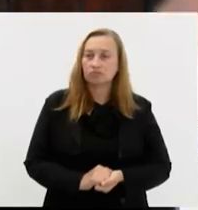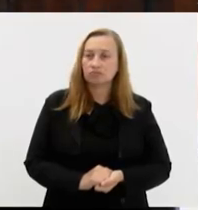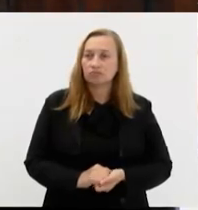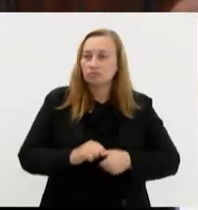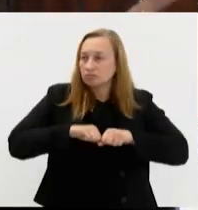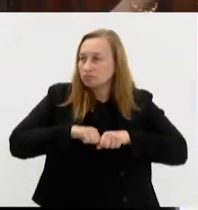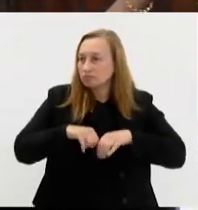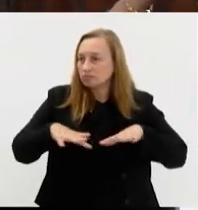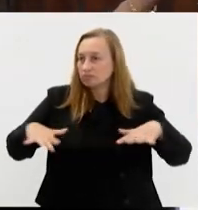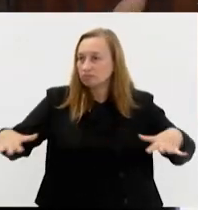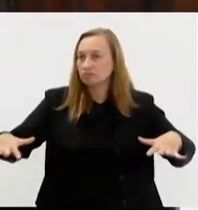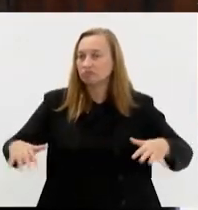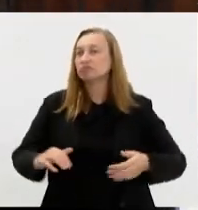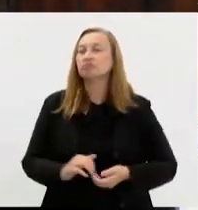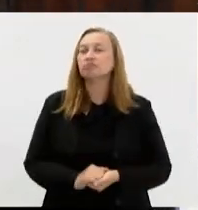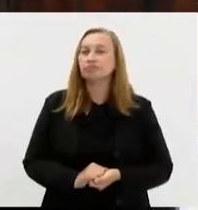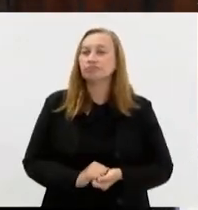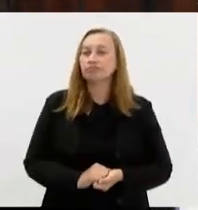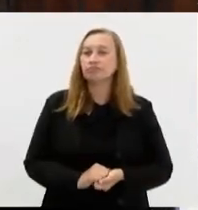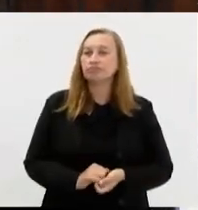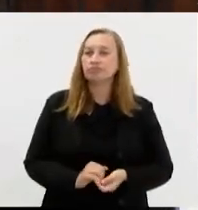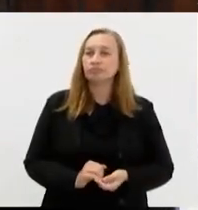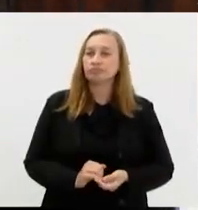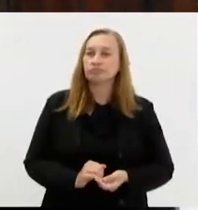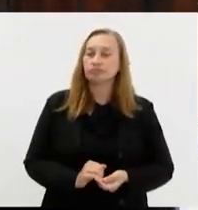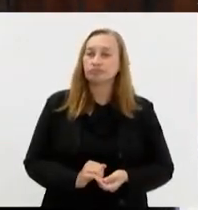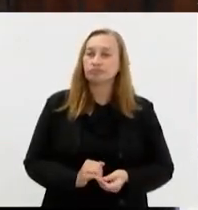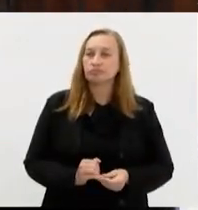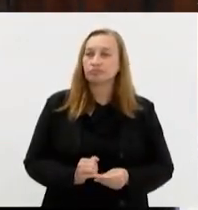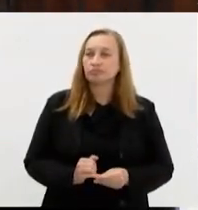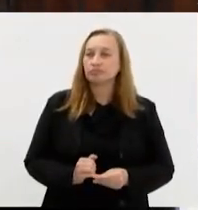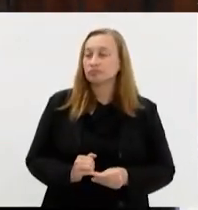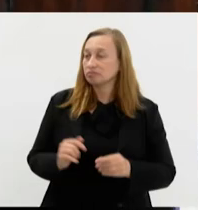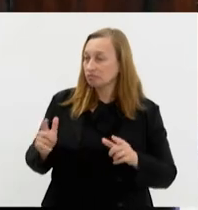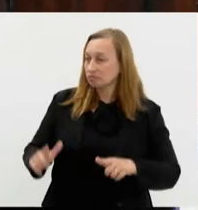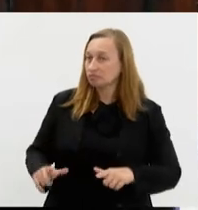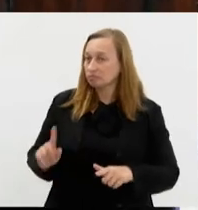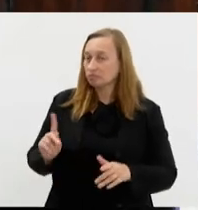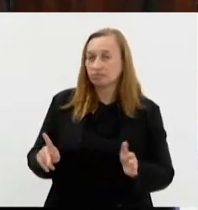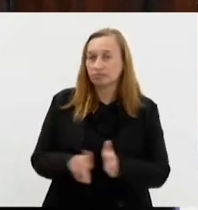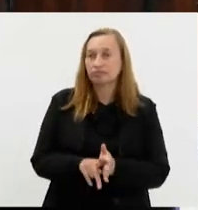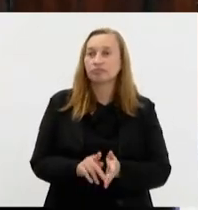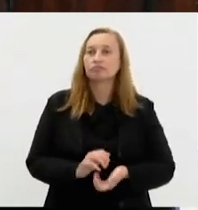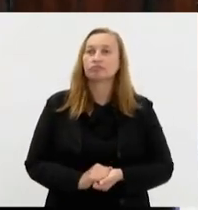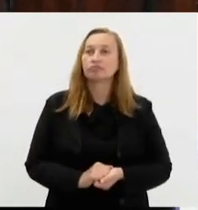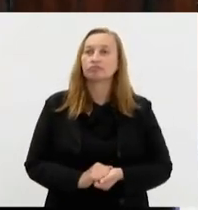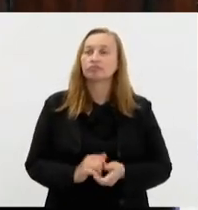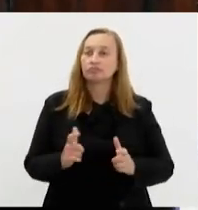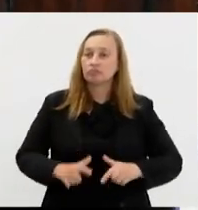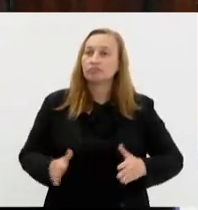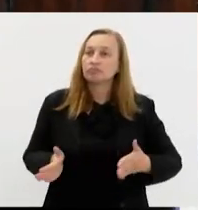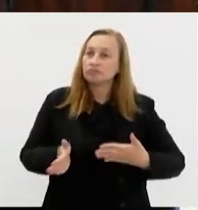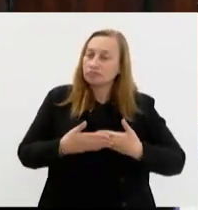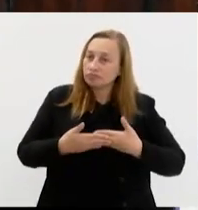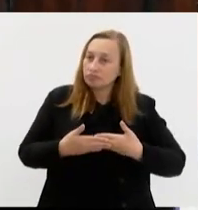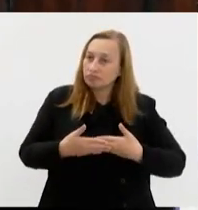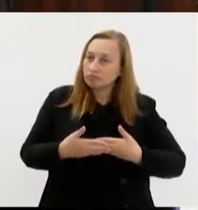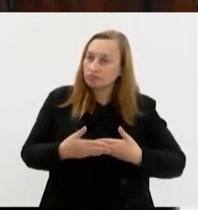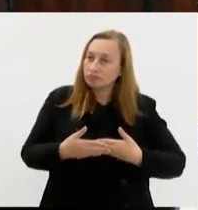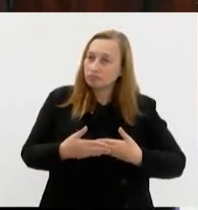infinidade de pessoas aquilo não era um ato público ela tava com três quatro pessoas Fechada no ambiente